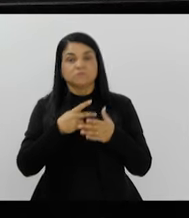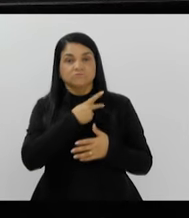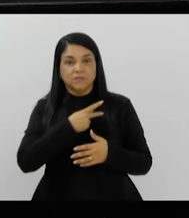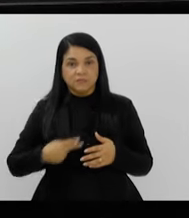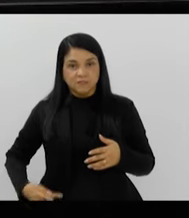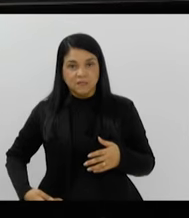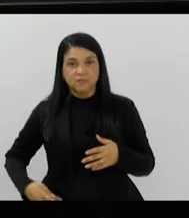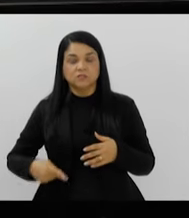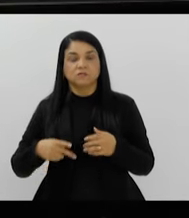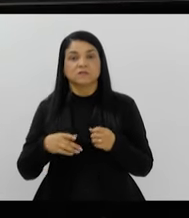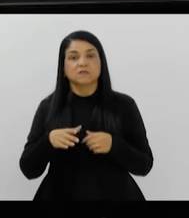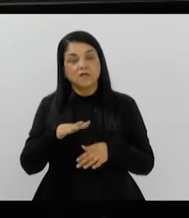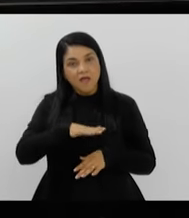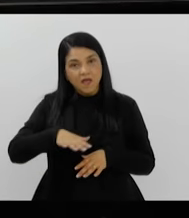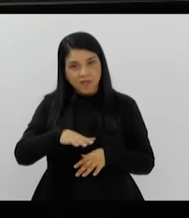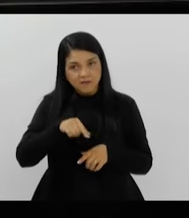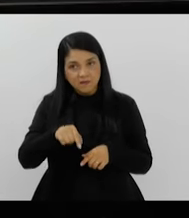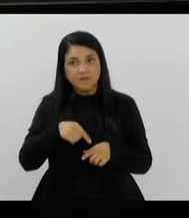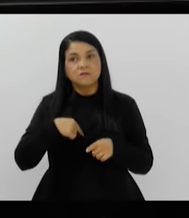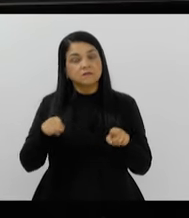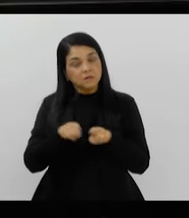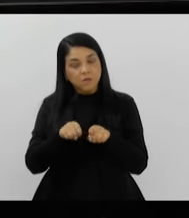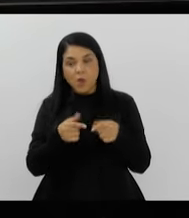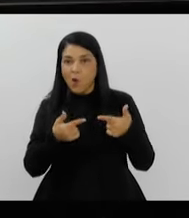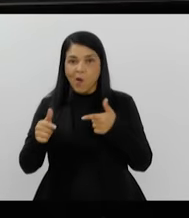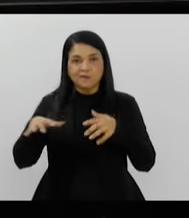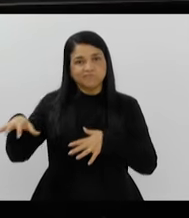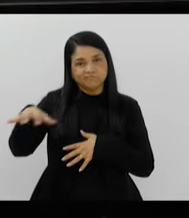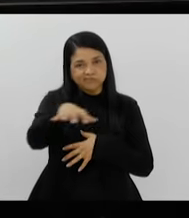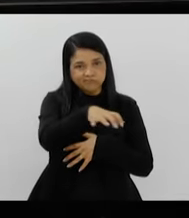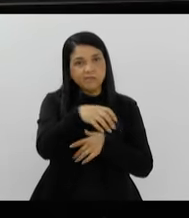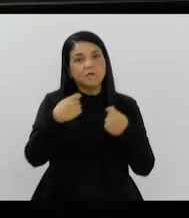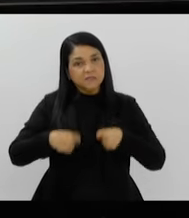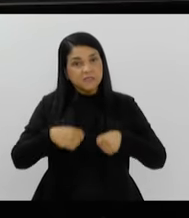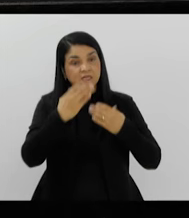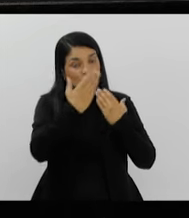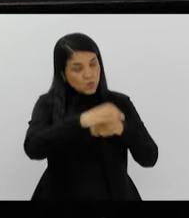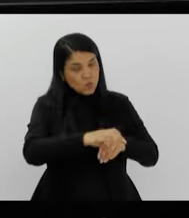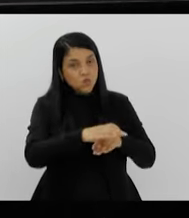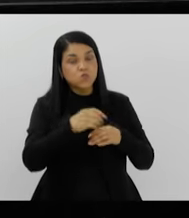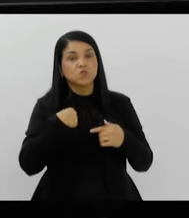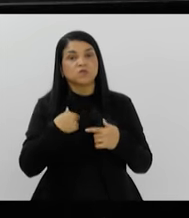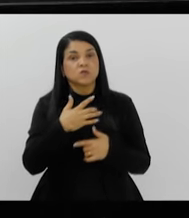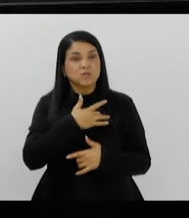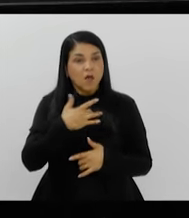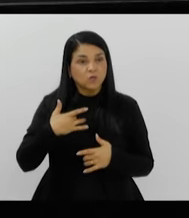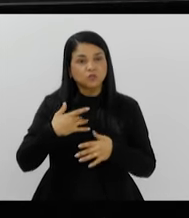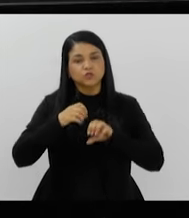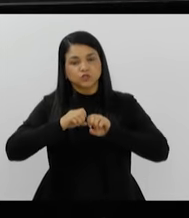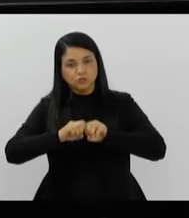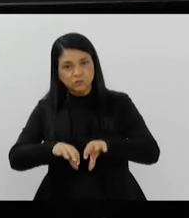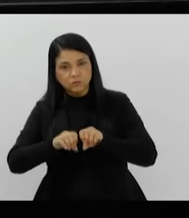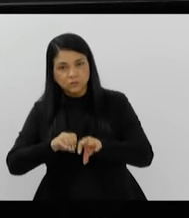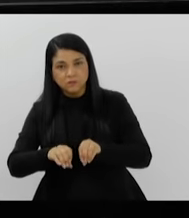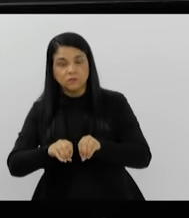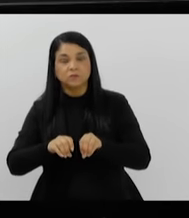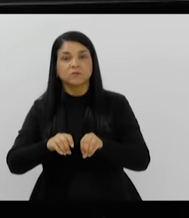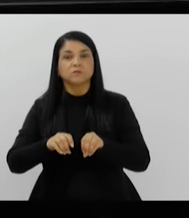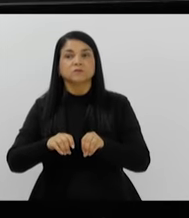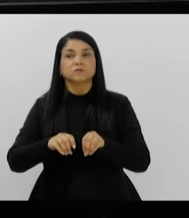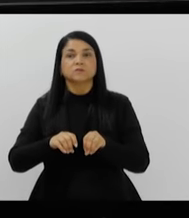de atuação que também demandam a realização de concursos. Estou falando da saúde, estou falando da educação, e não